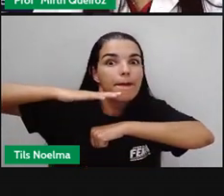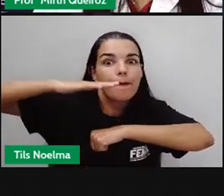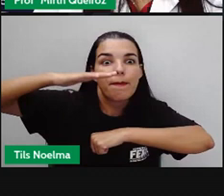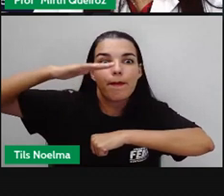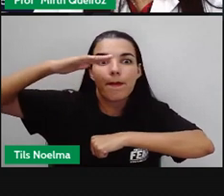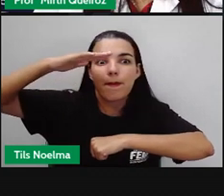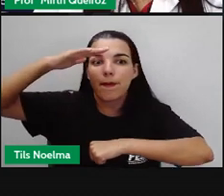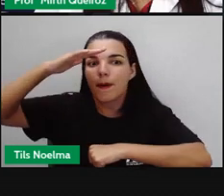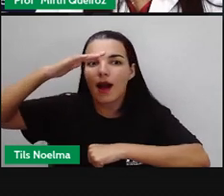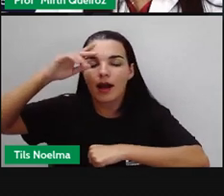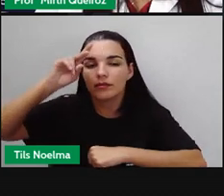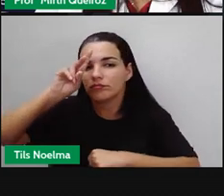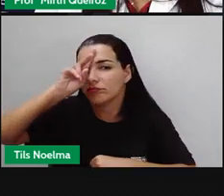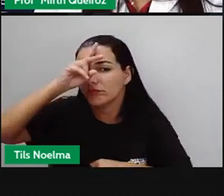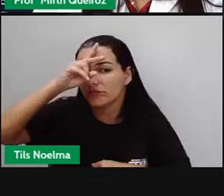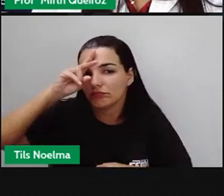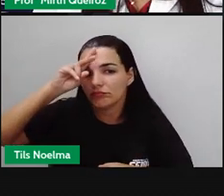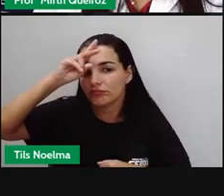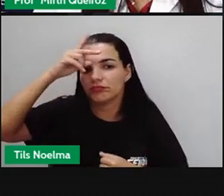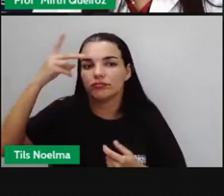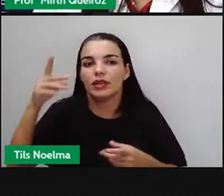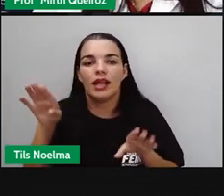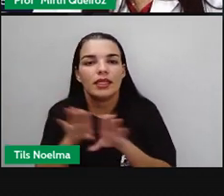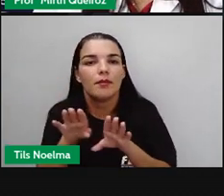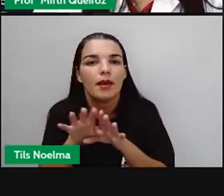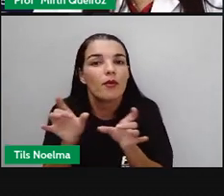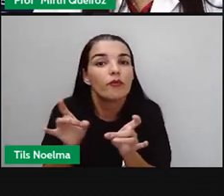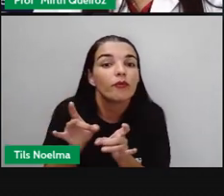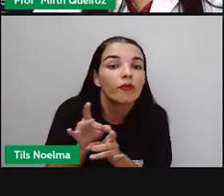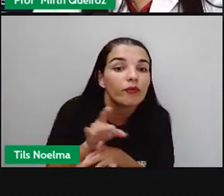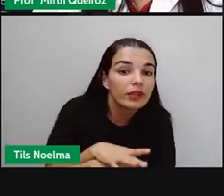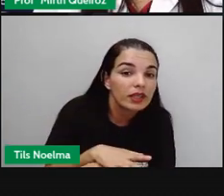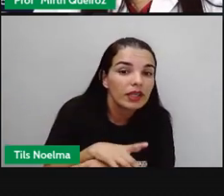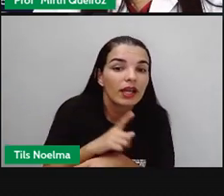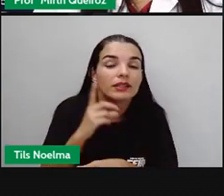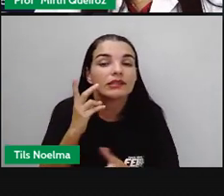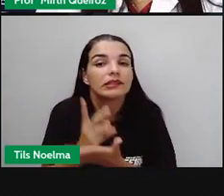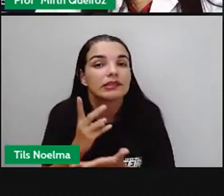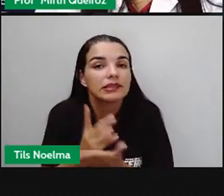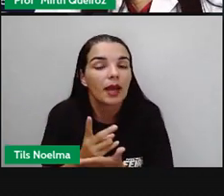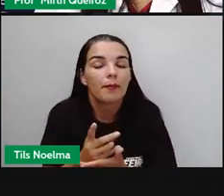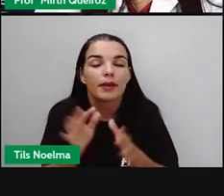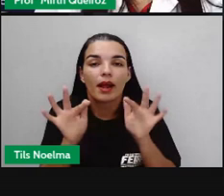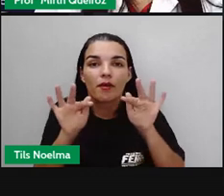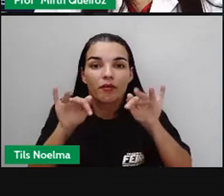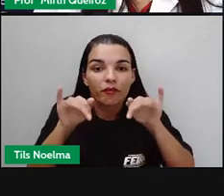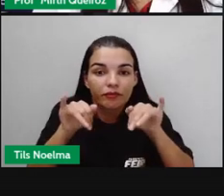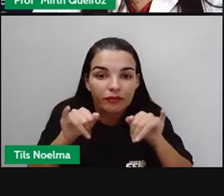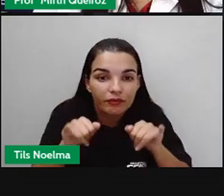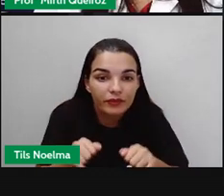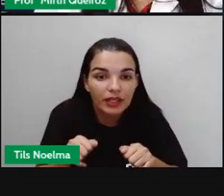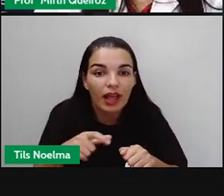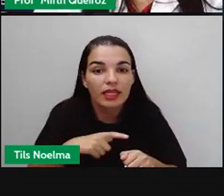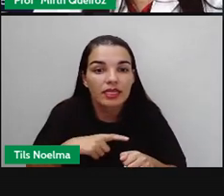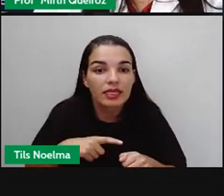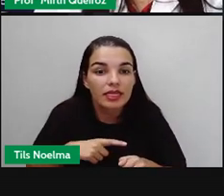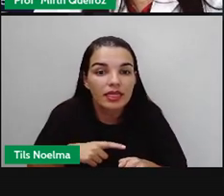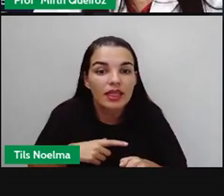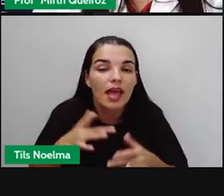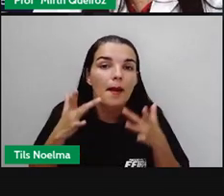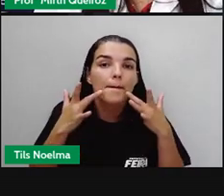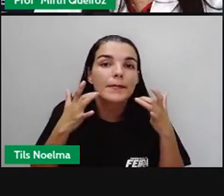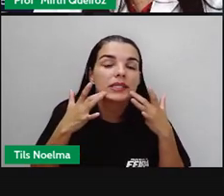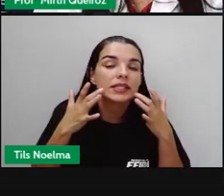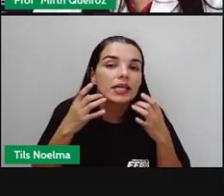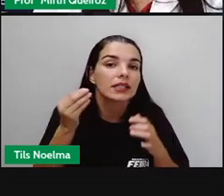tensão na história, e o desfecho, que é o encerramento da narrativa e que